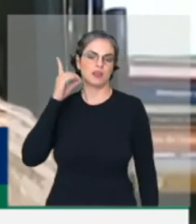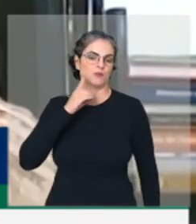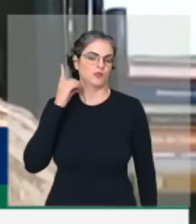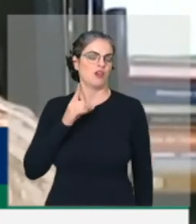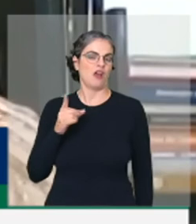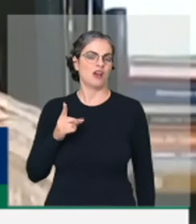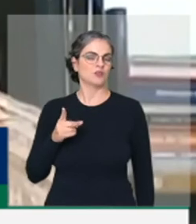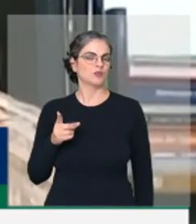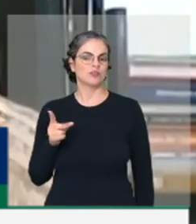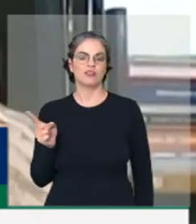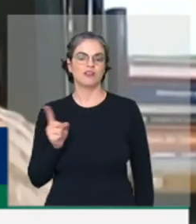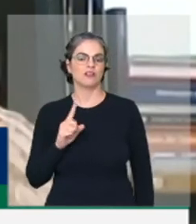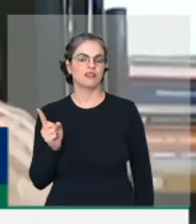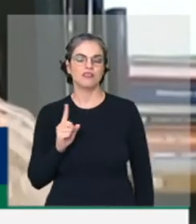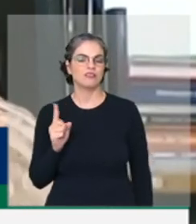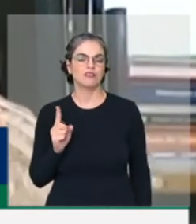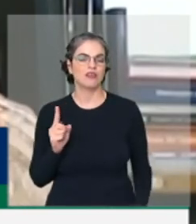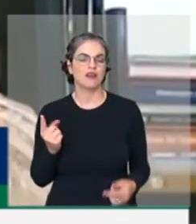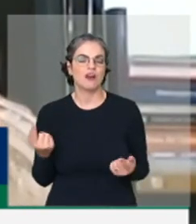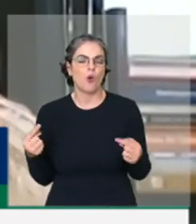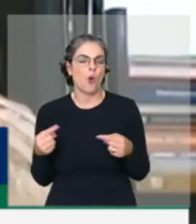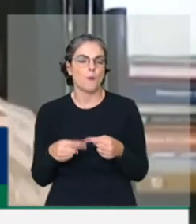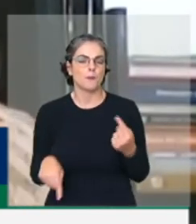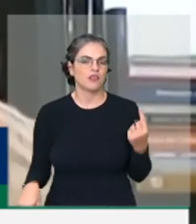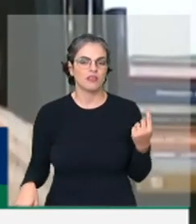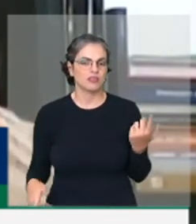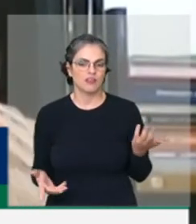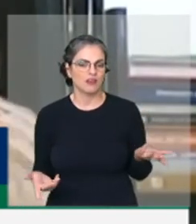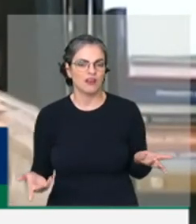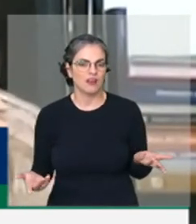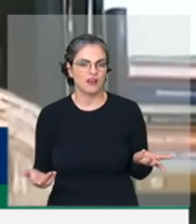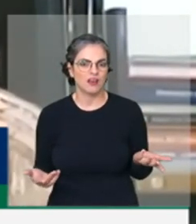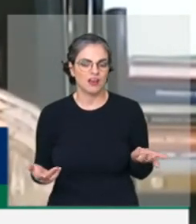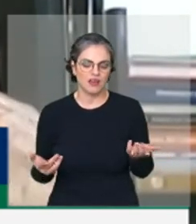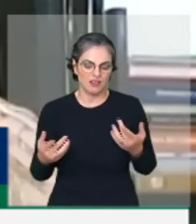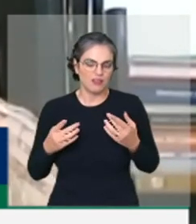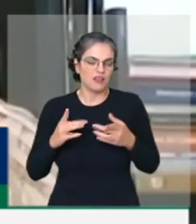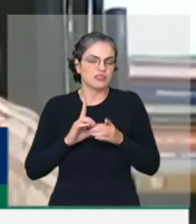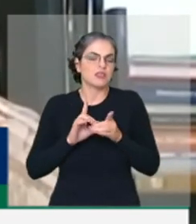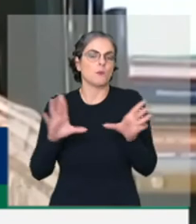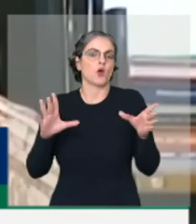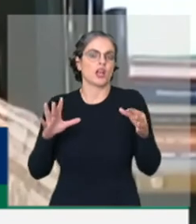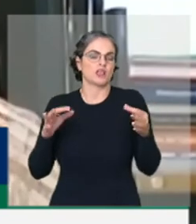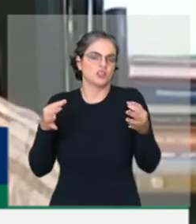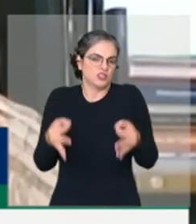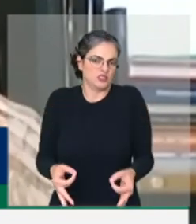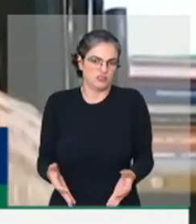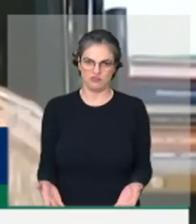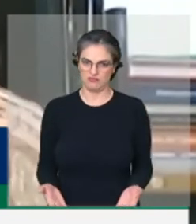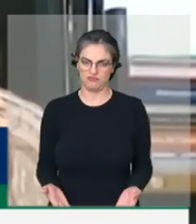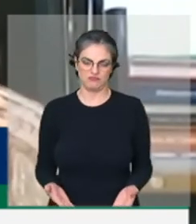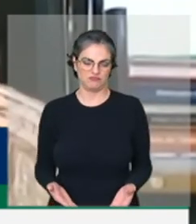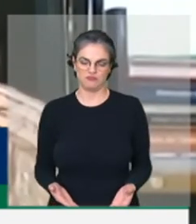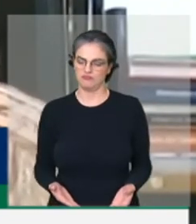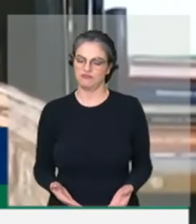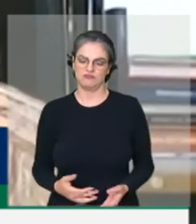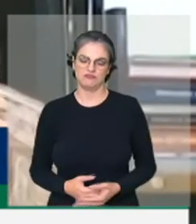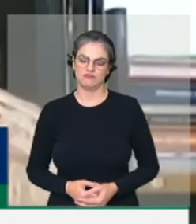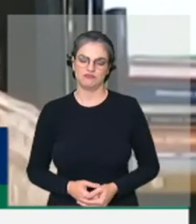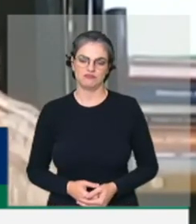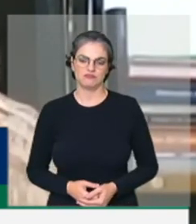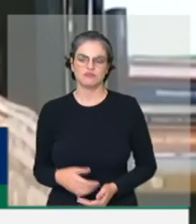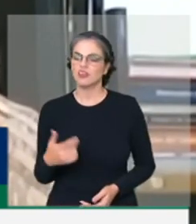foram atos que se coadunam com o espírito democrático. Não são atos sequer que têm qualquer tipo